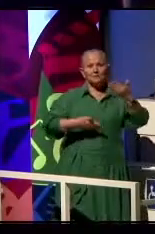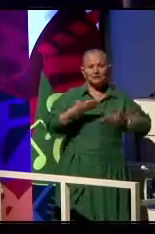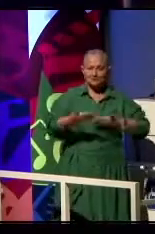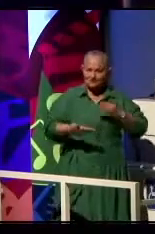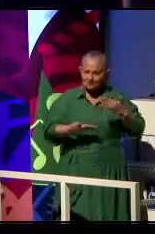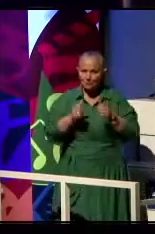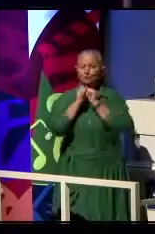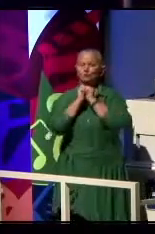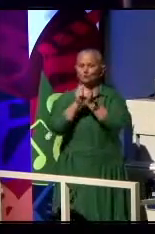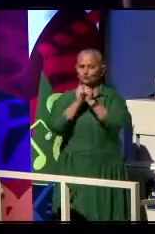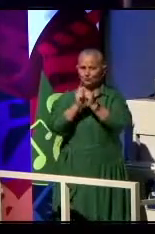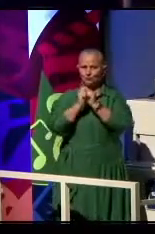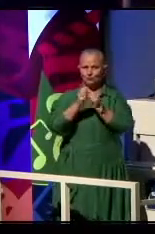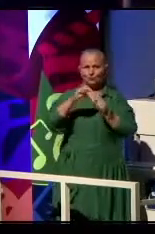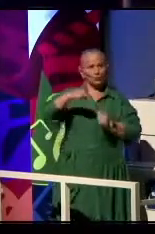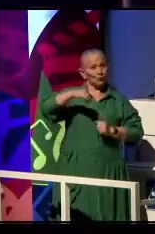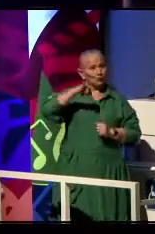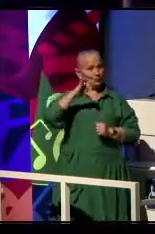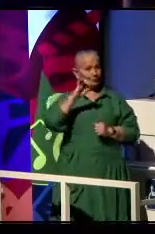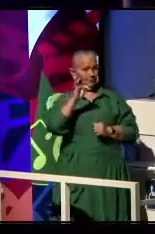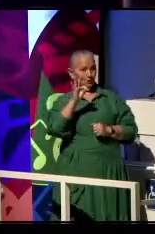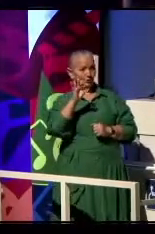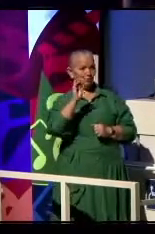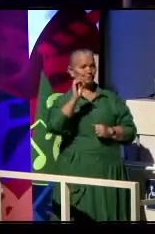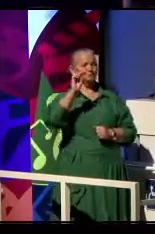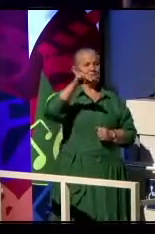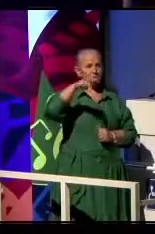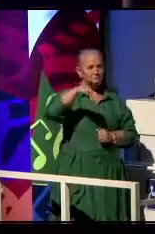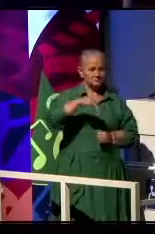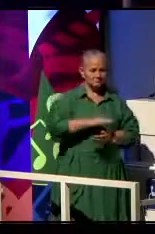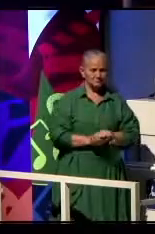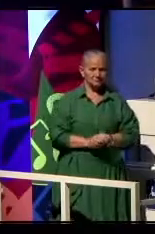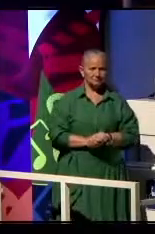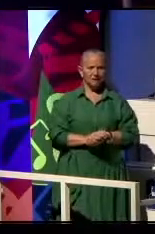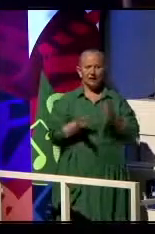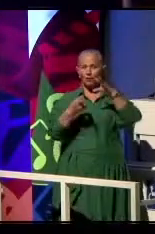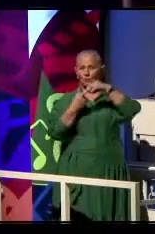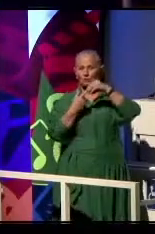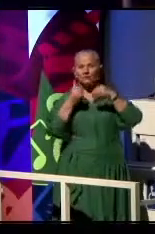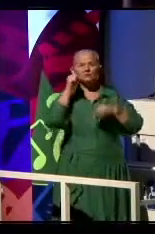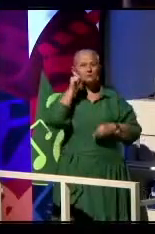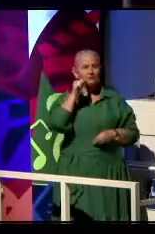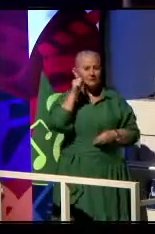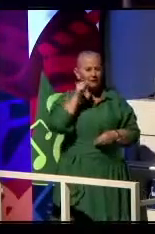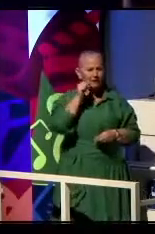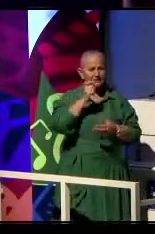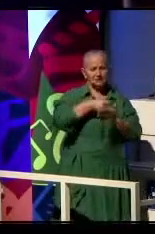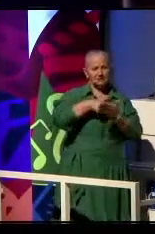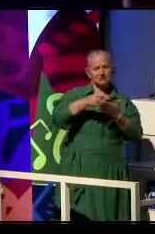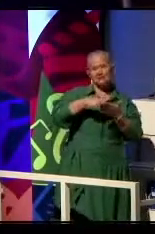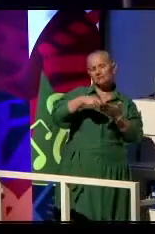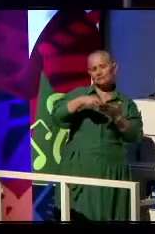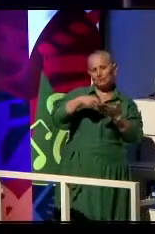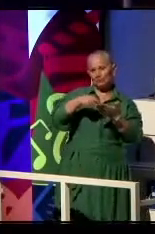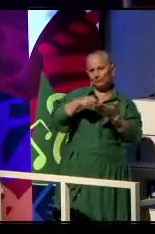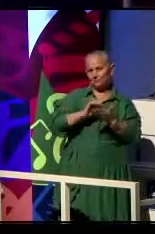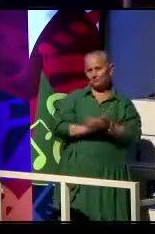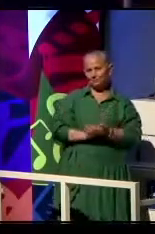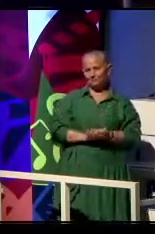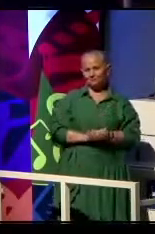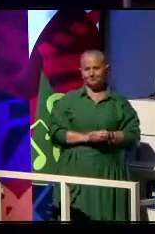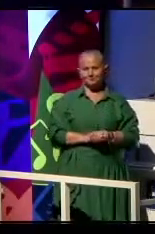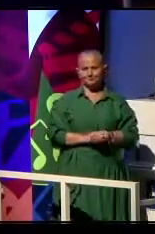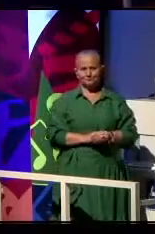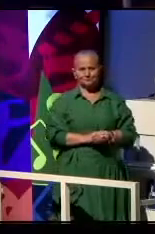Clube da Esquina. E é uma das poucas músicas que não é da composição. É Me Deixa em Paz não é composição do Milton nem do Lô Borges,